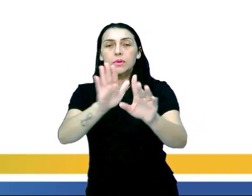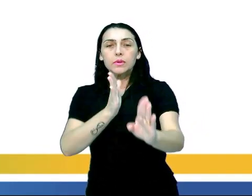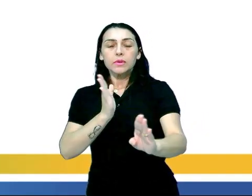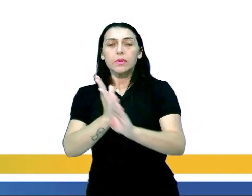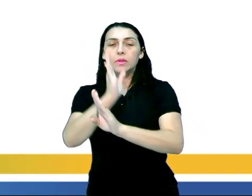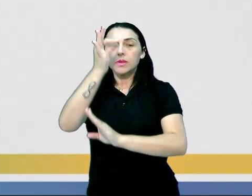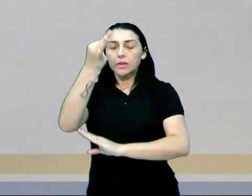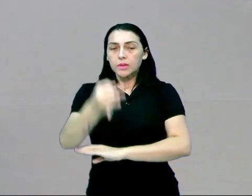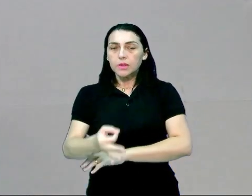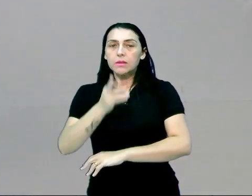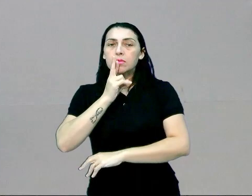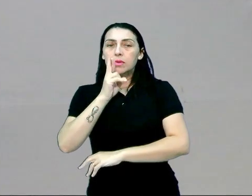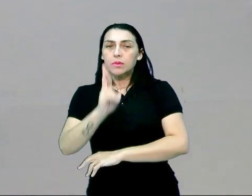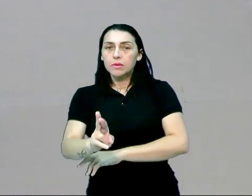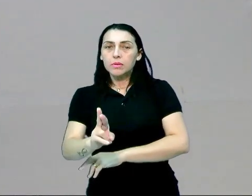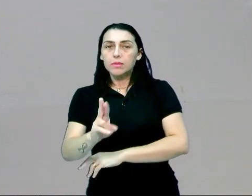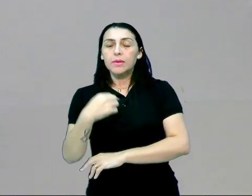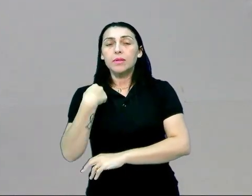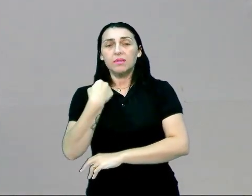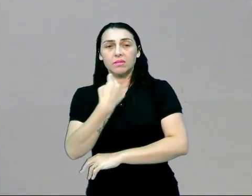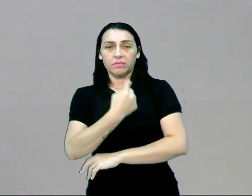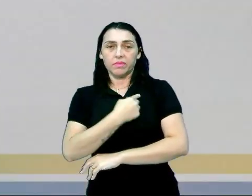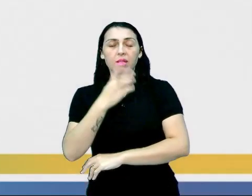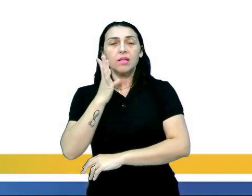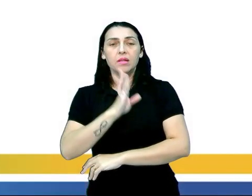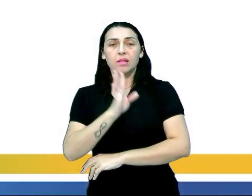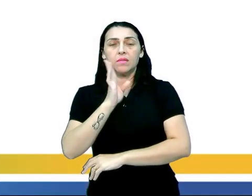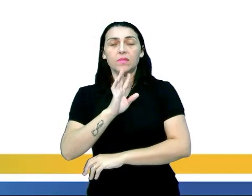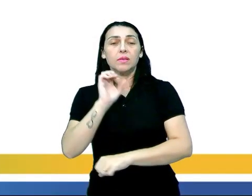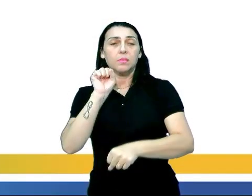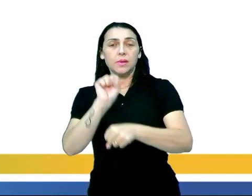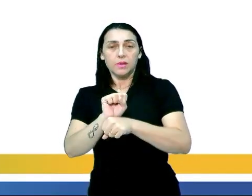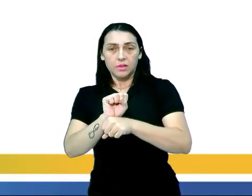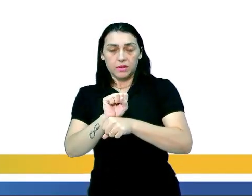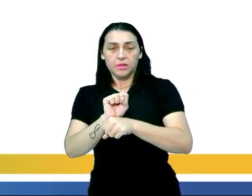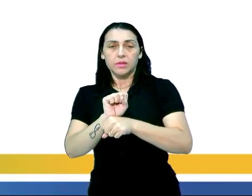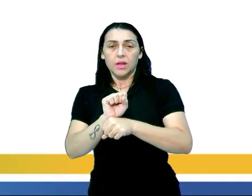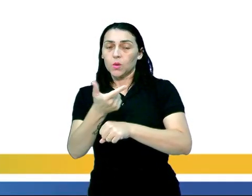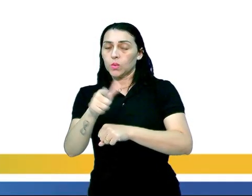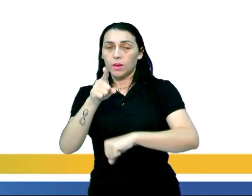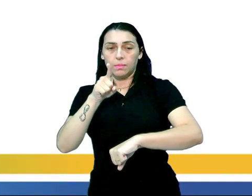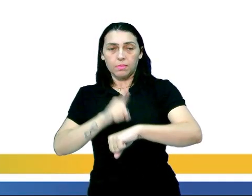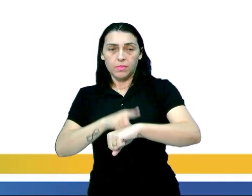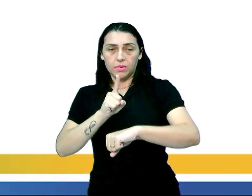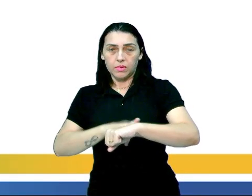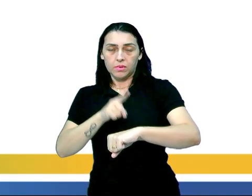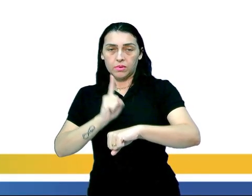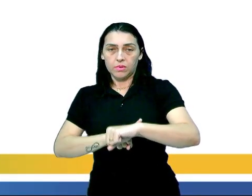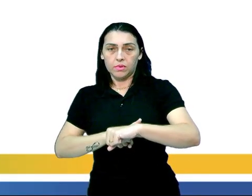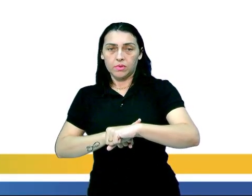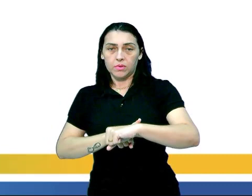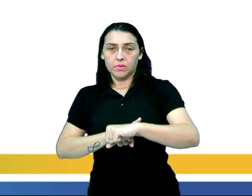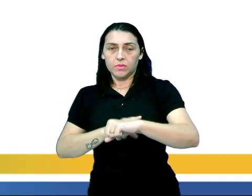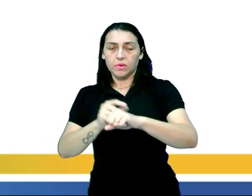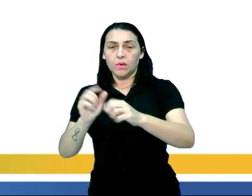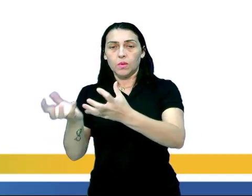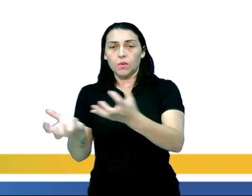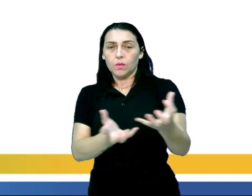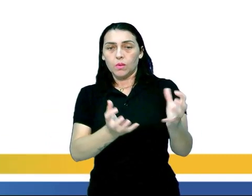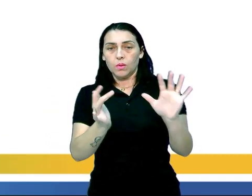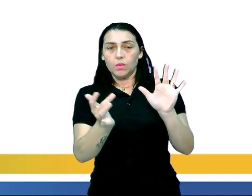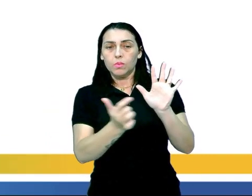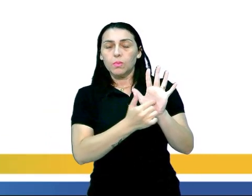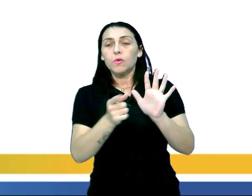ela certinho e respondendo. E para não dizer que eu sou legal, vou deixar vocês pausarem, como a gente não tem mais tempo. Eu dou só o gabarito para vocês porque eu